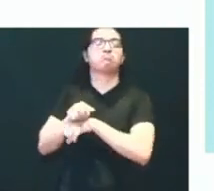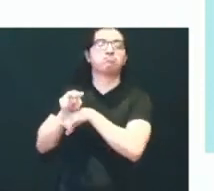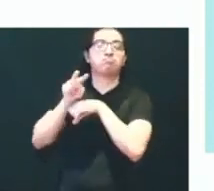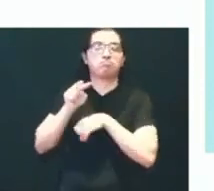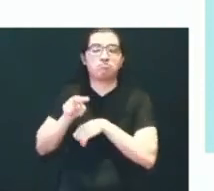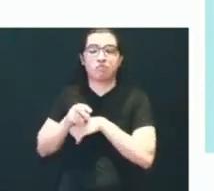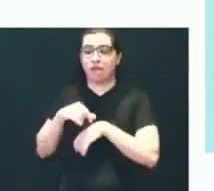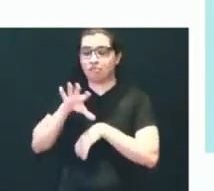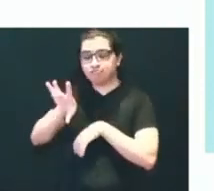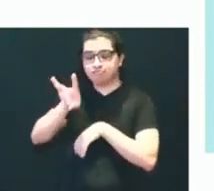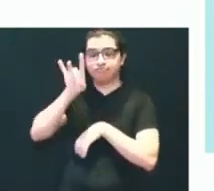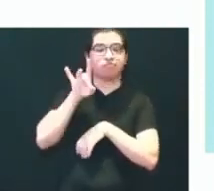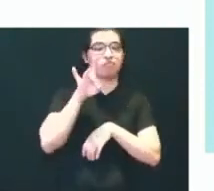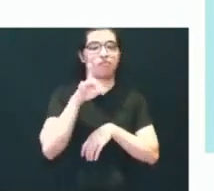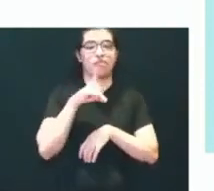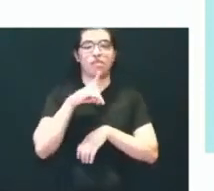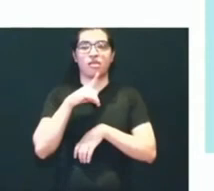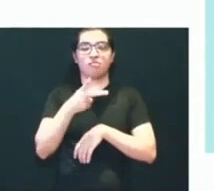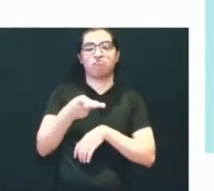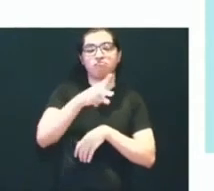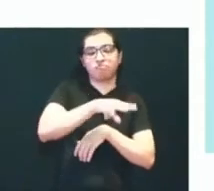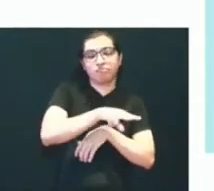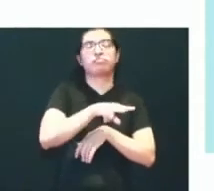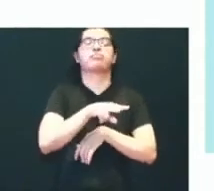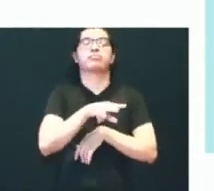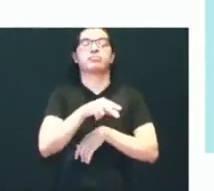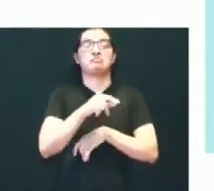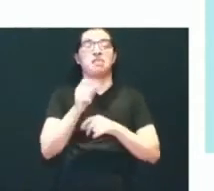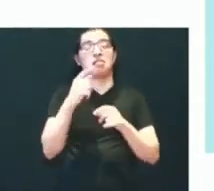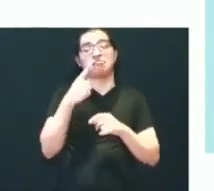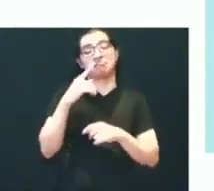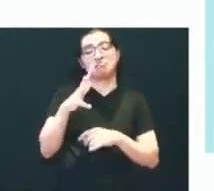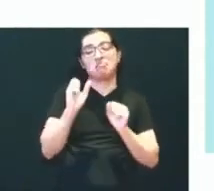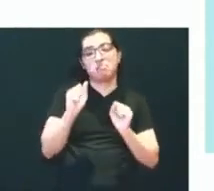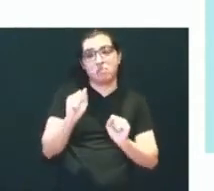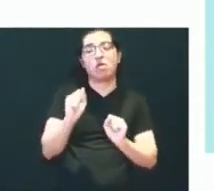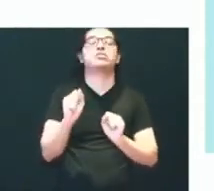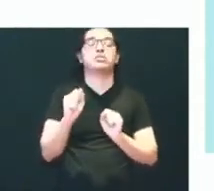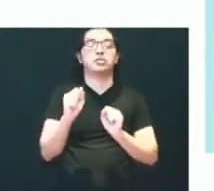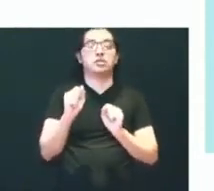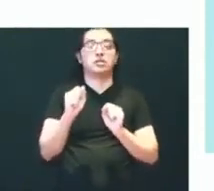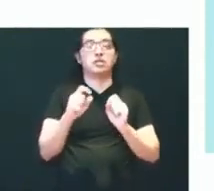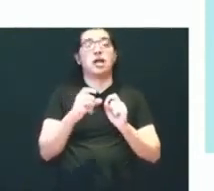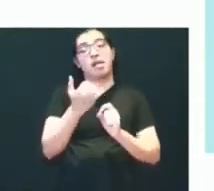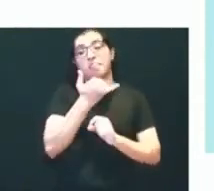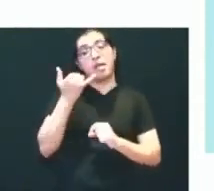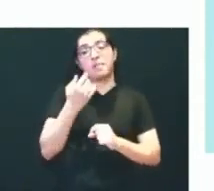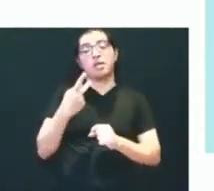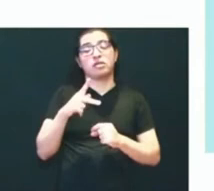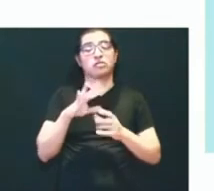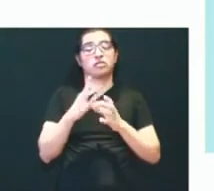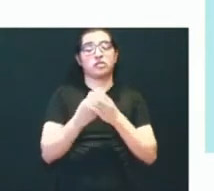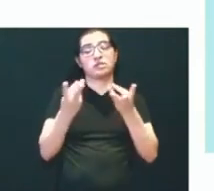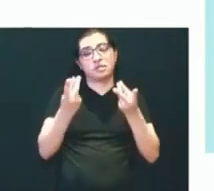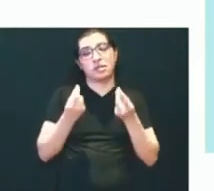a quantidade de células. Por isso que esse tipo de transplante não aparentado de cordão é mais comum sendo